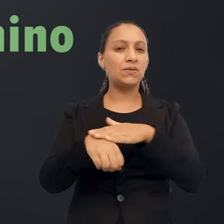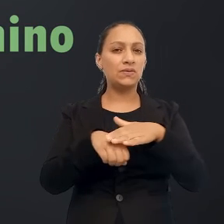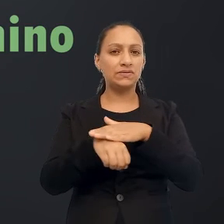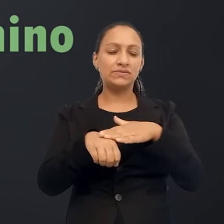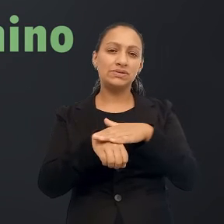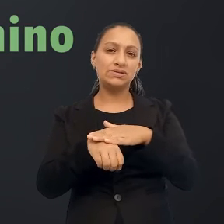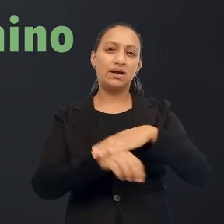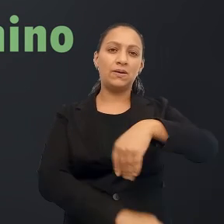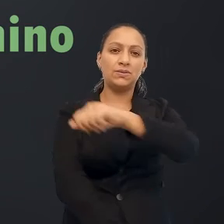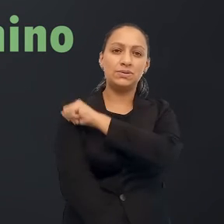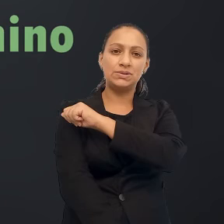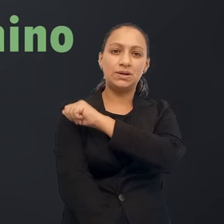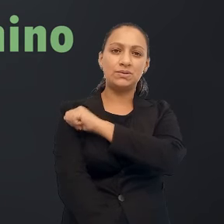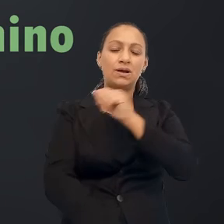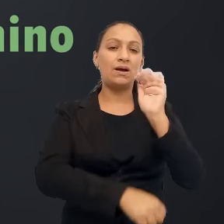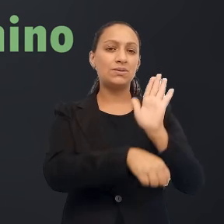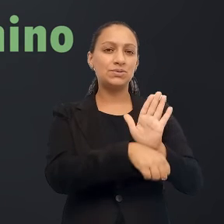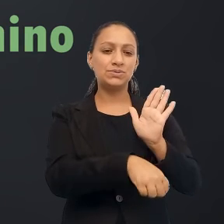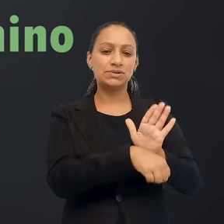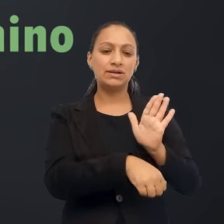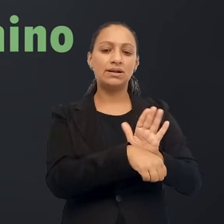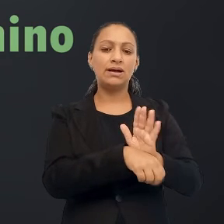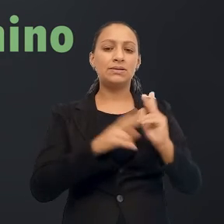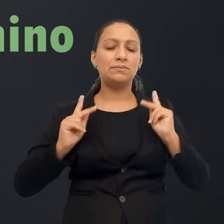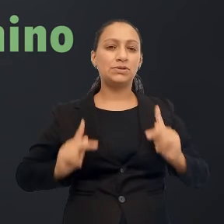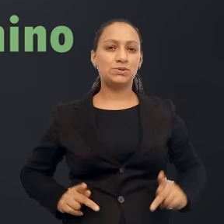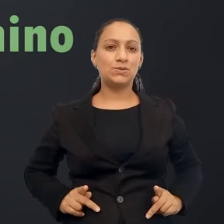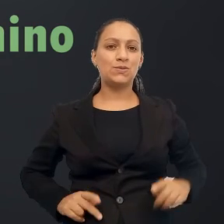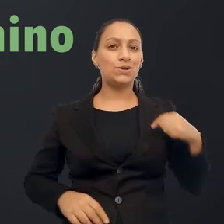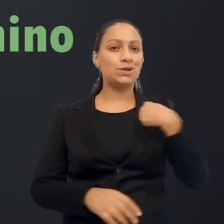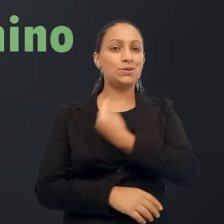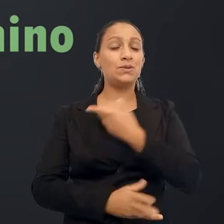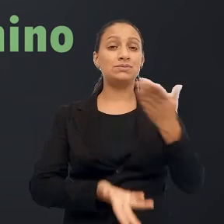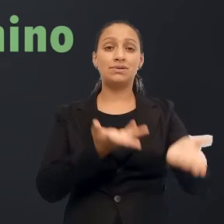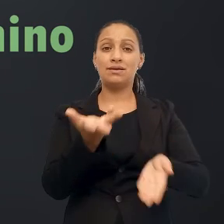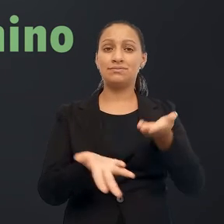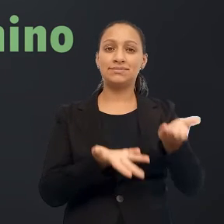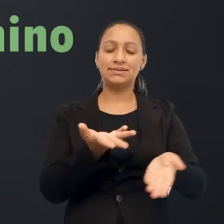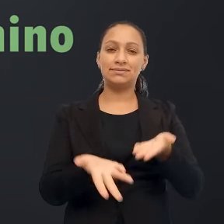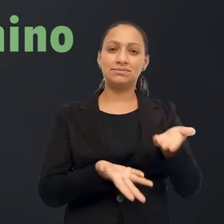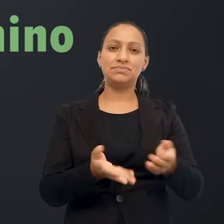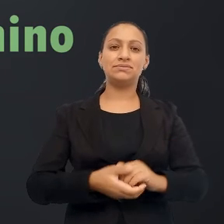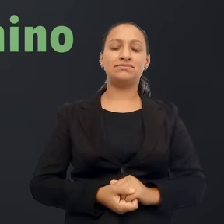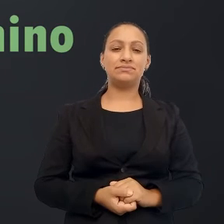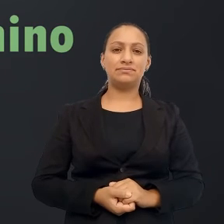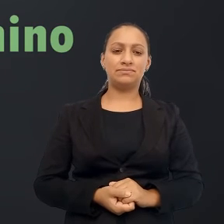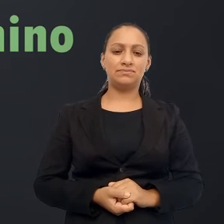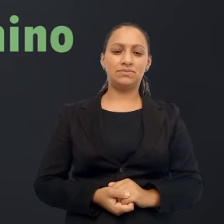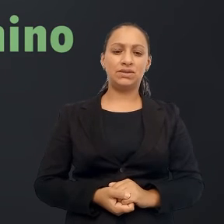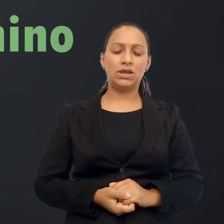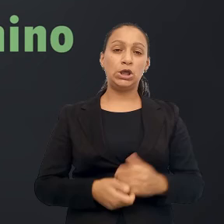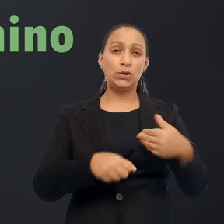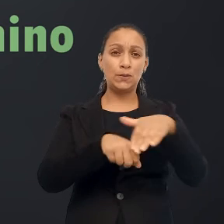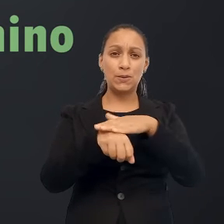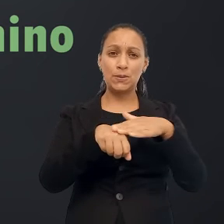os alunos e auxiliar as pessoas que nós atendemos e